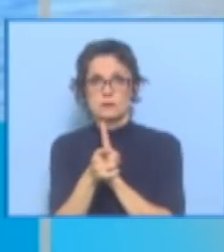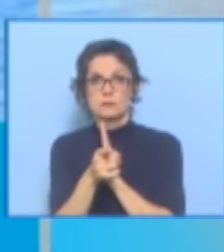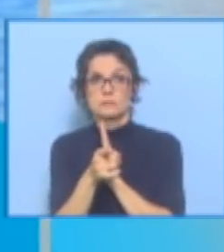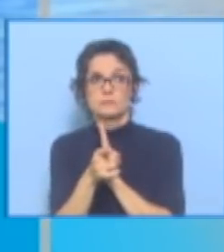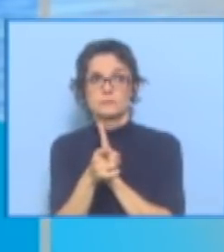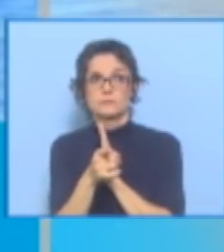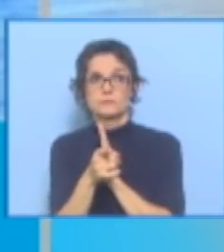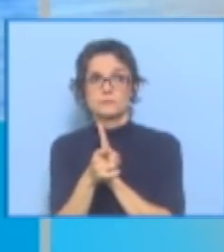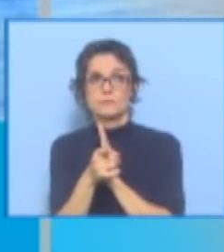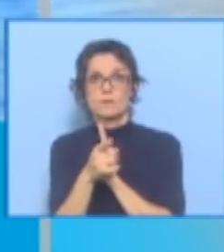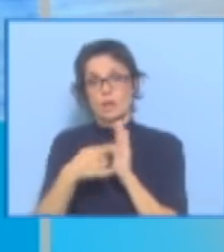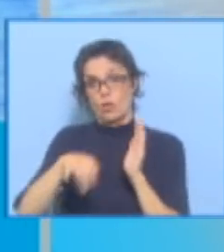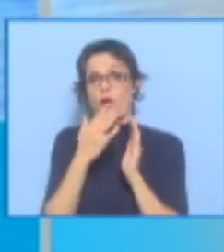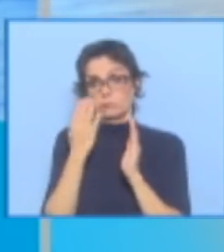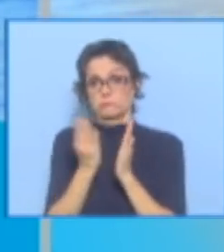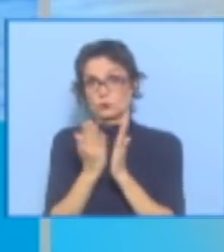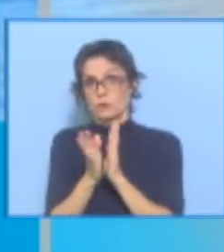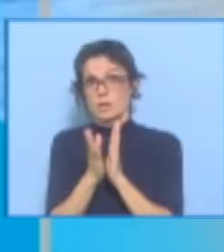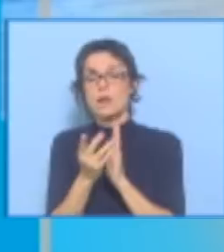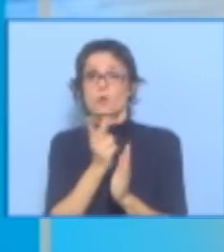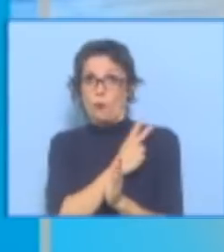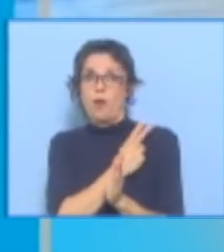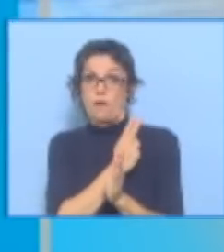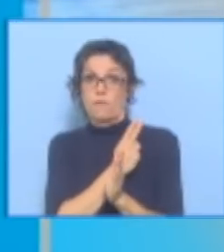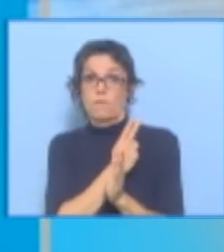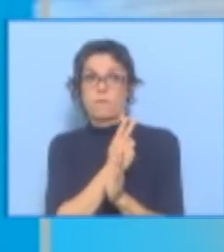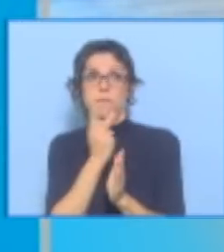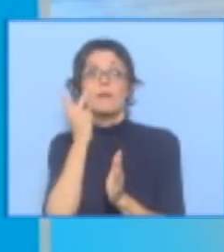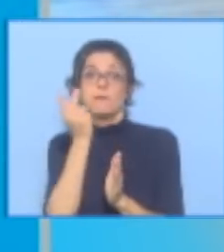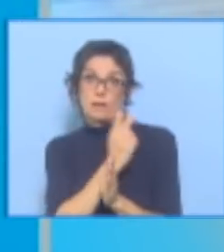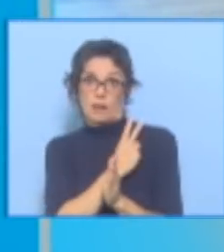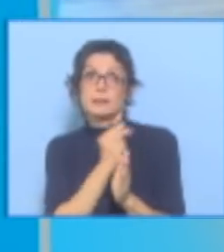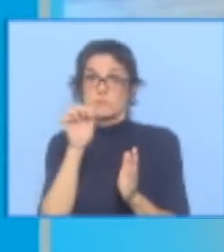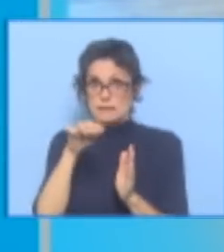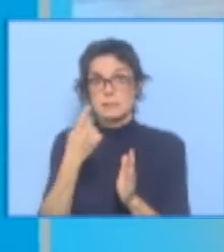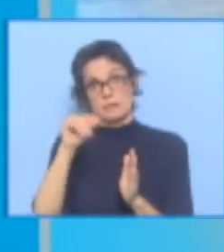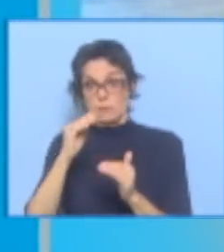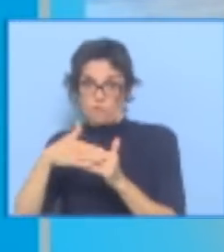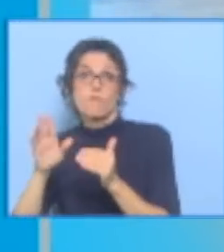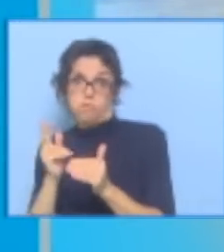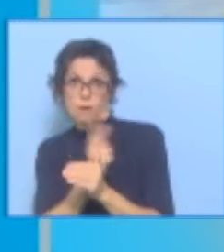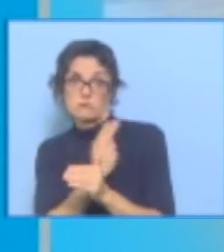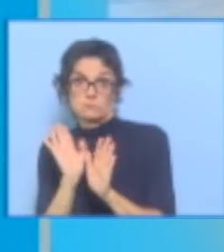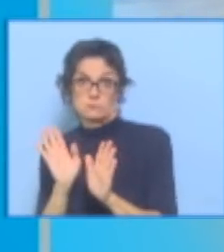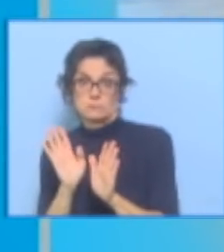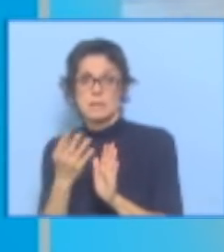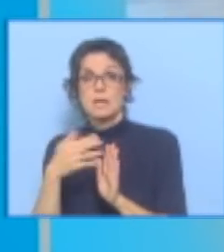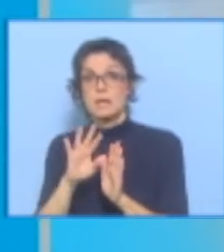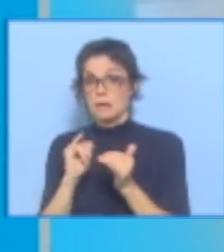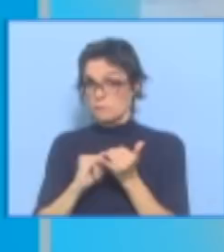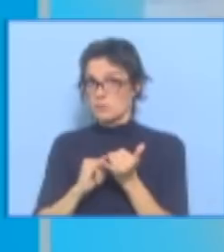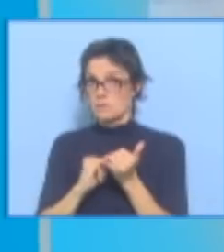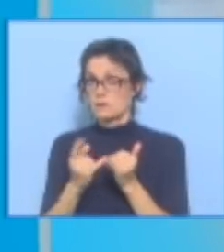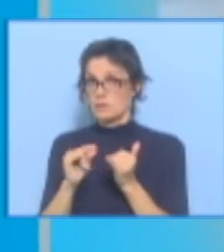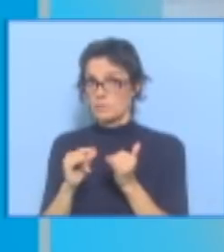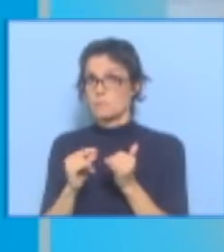ou seja, nós somos estudantes e não temos só uma vida académica, temos uma vida também extra-académica e a Associação de Estudantes também pauta-se muito por isso, ou seja,